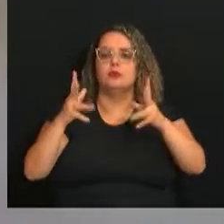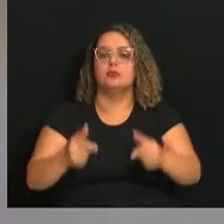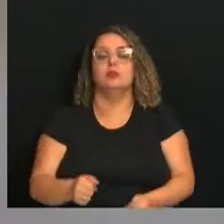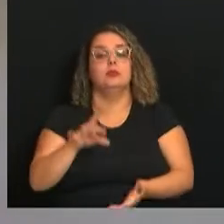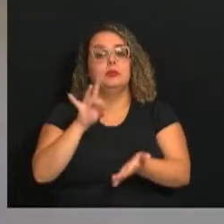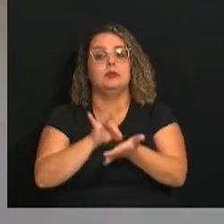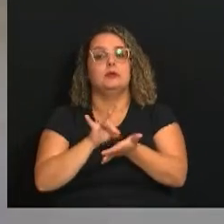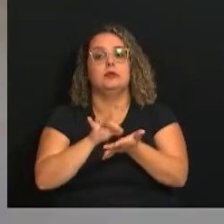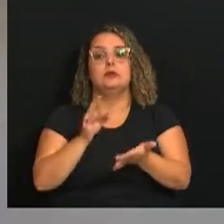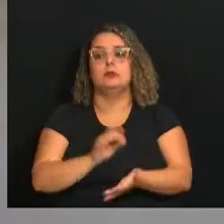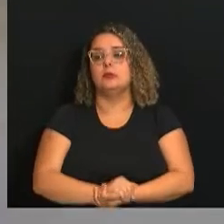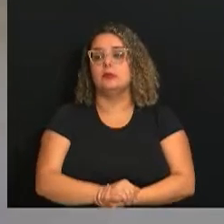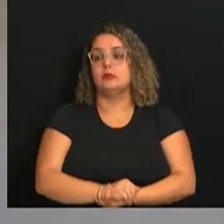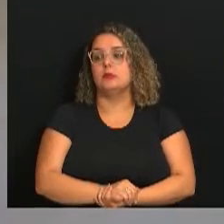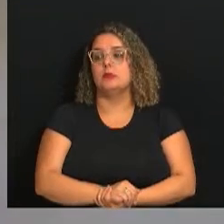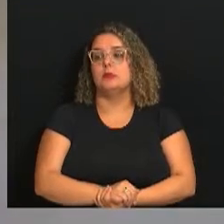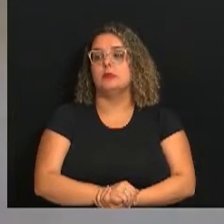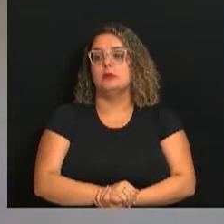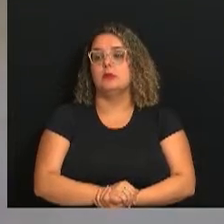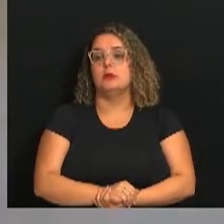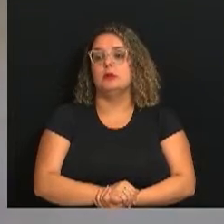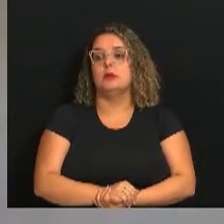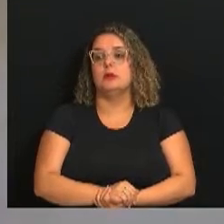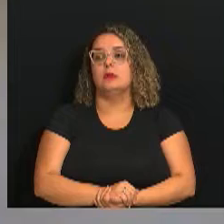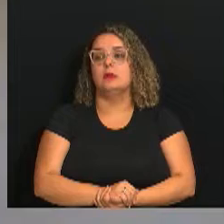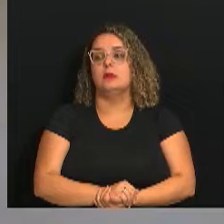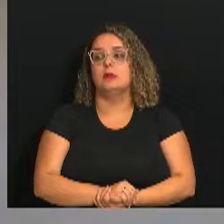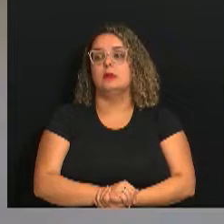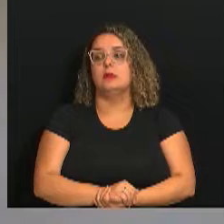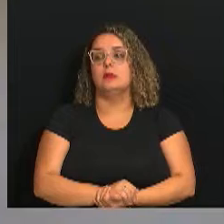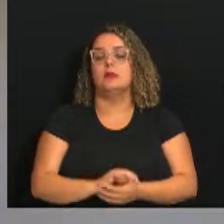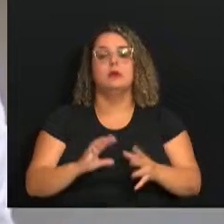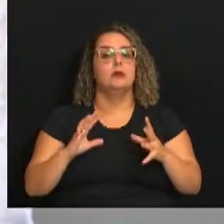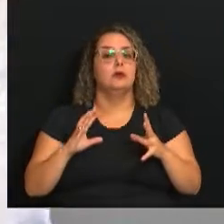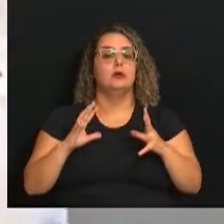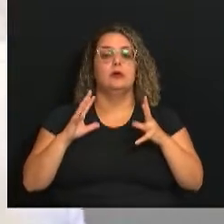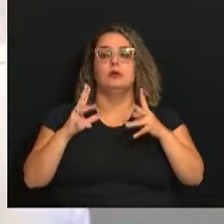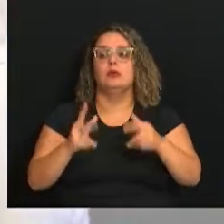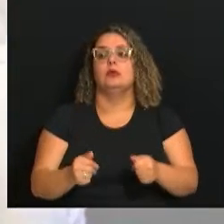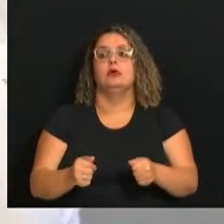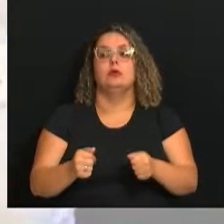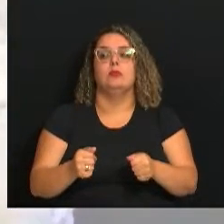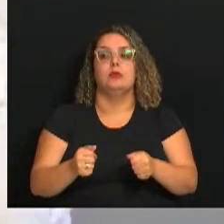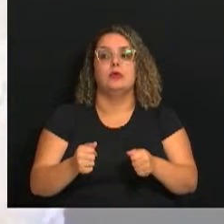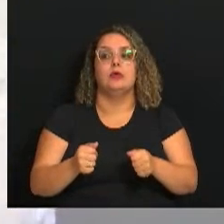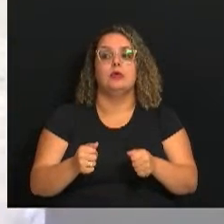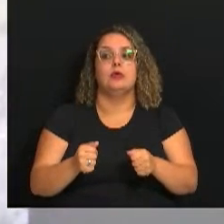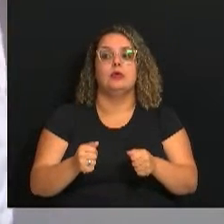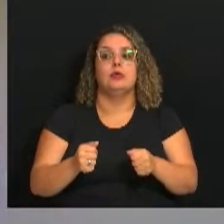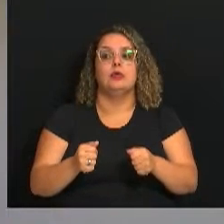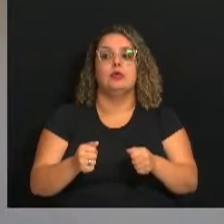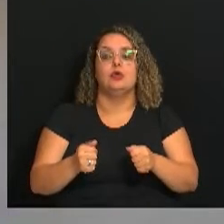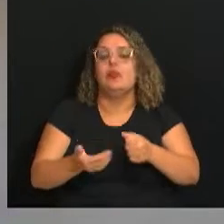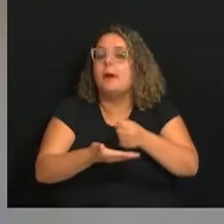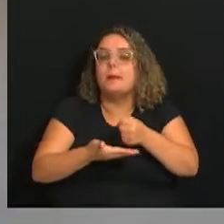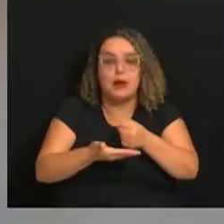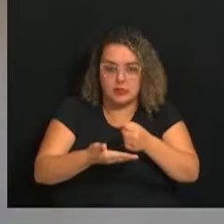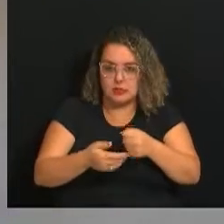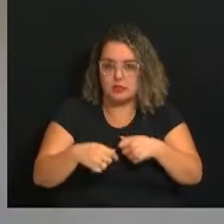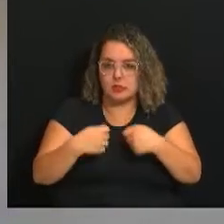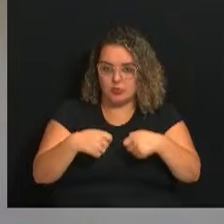as pessoas com a música dele. Eu tento curar as pessoas com a minha arte. Bom, e por que você escolheu essa Casa de Cultura